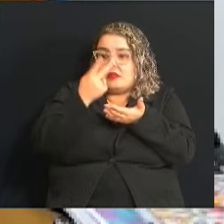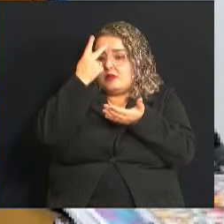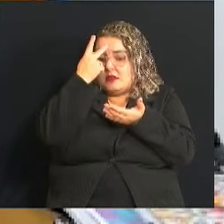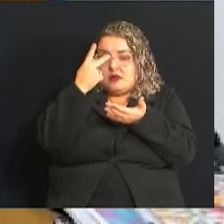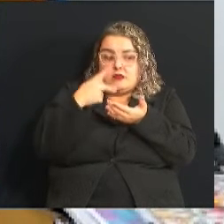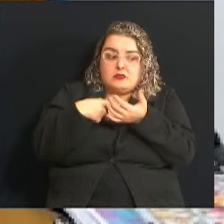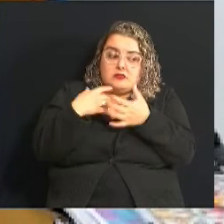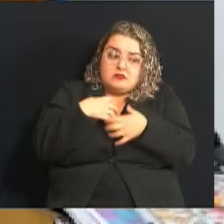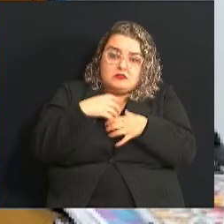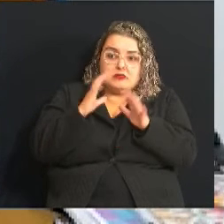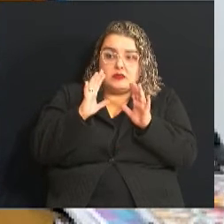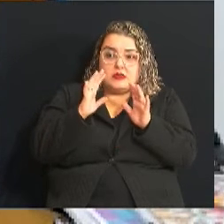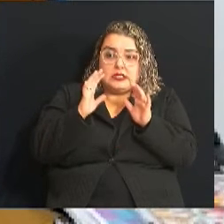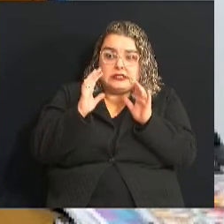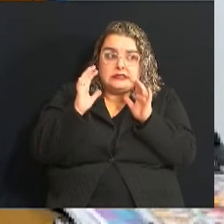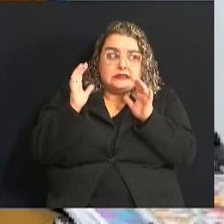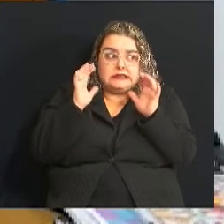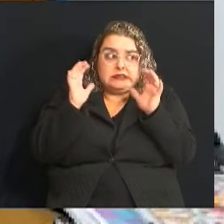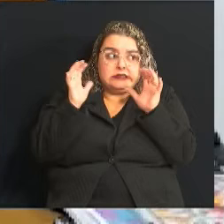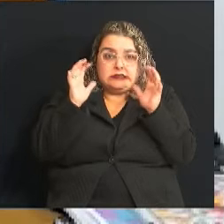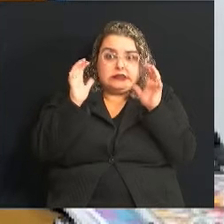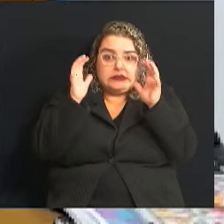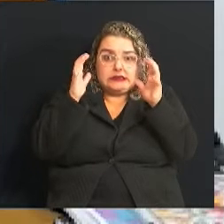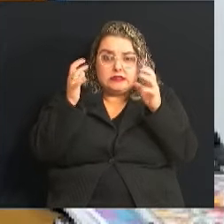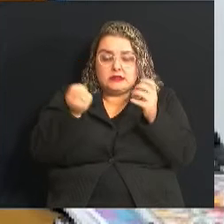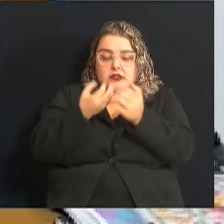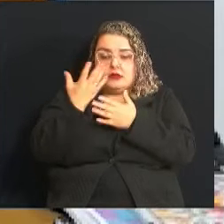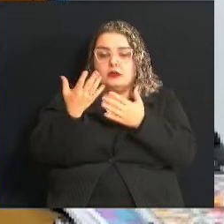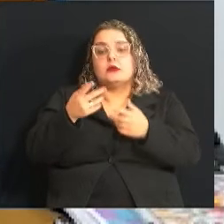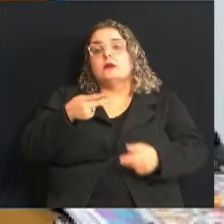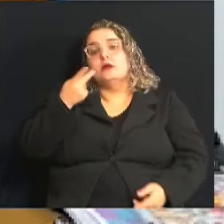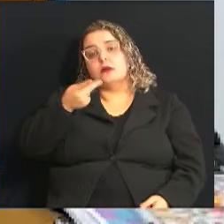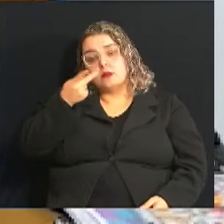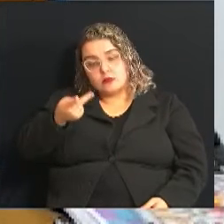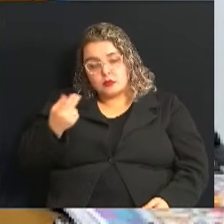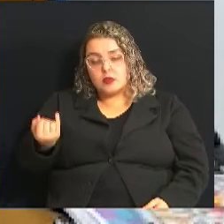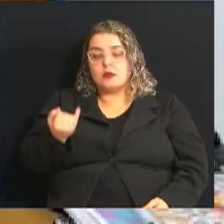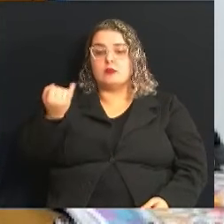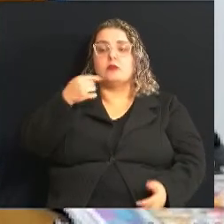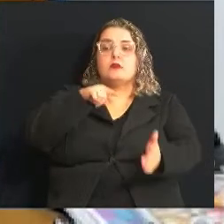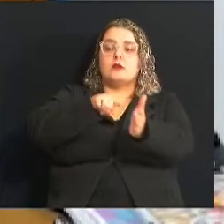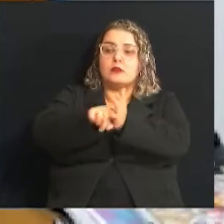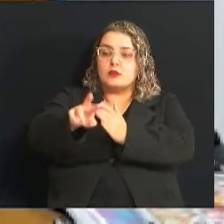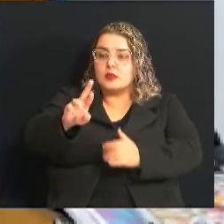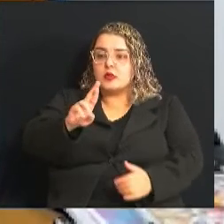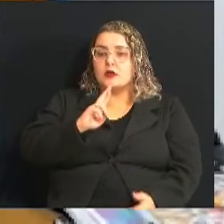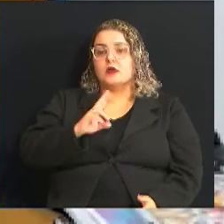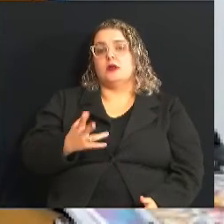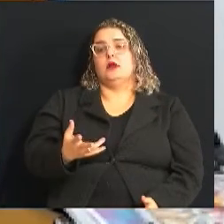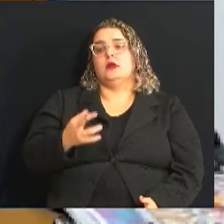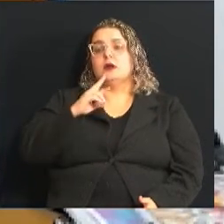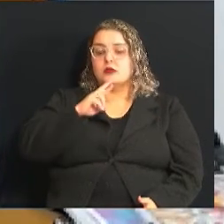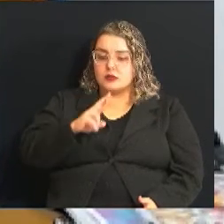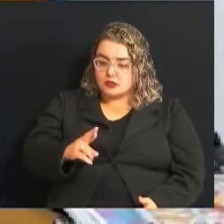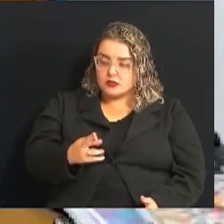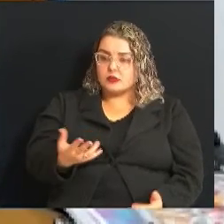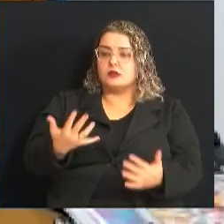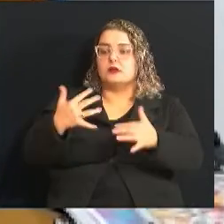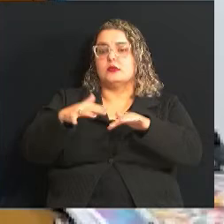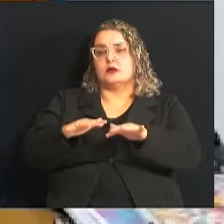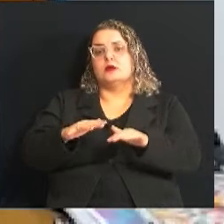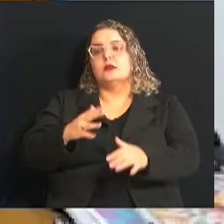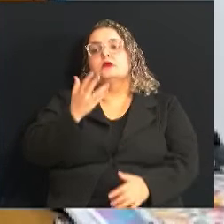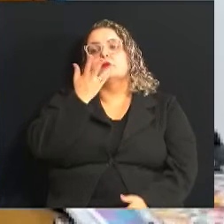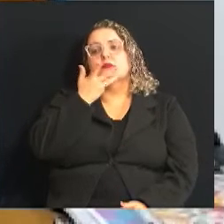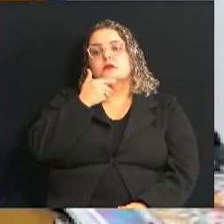ela fica fantasiando. Então a importância de conversar, perguntar, responder e incluir a criança, né,